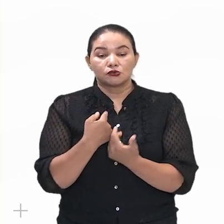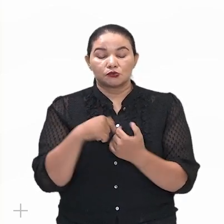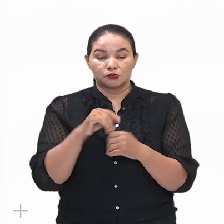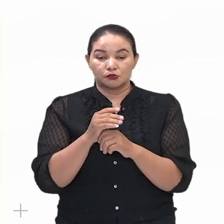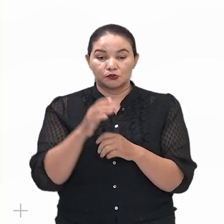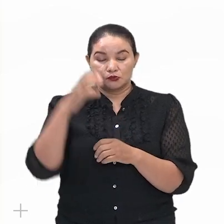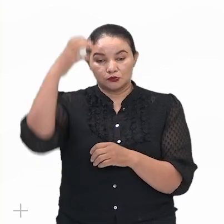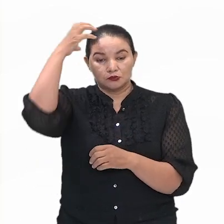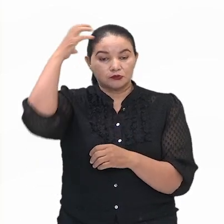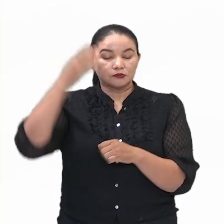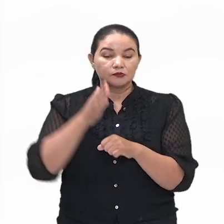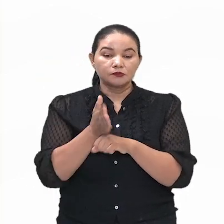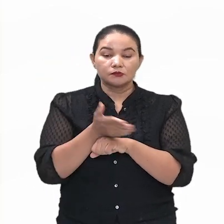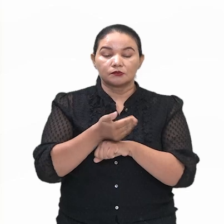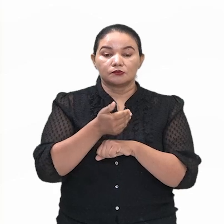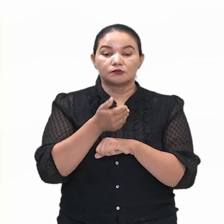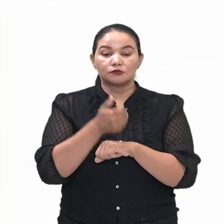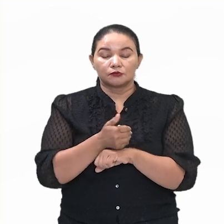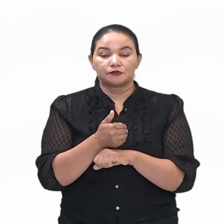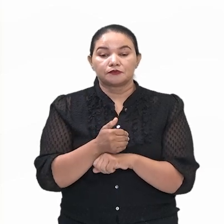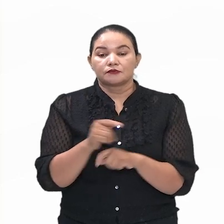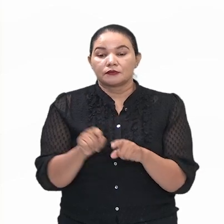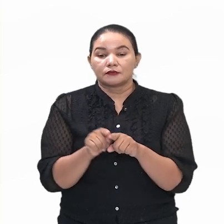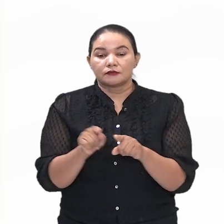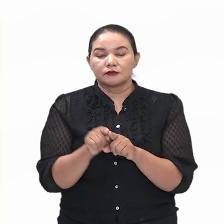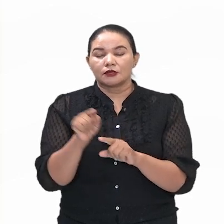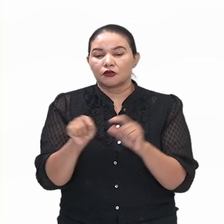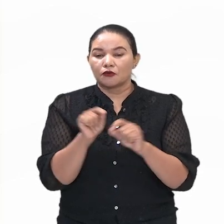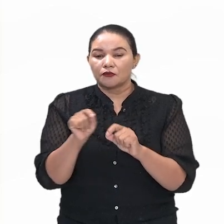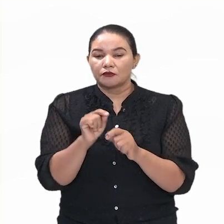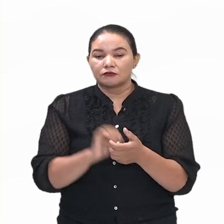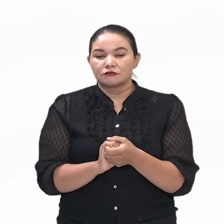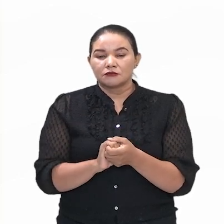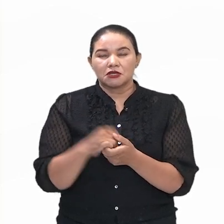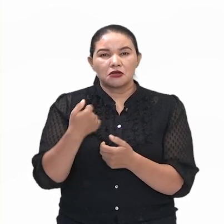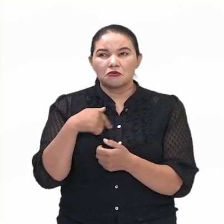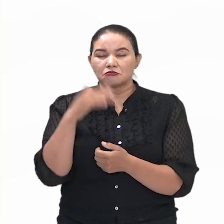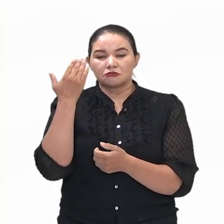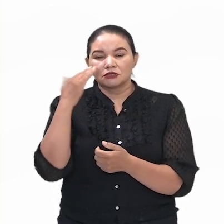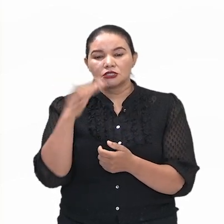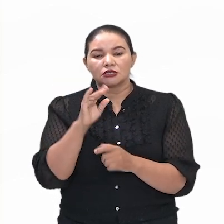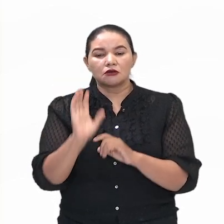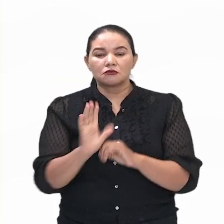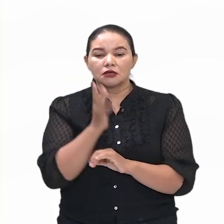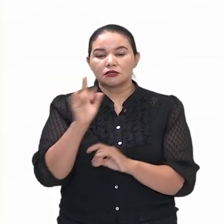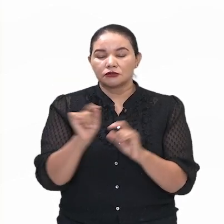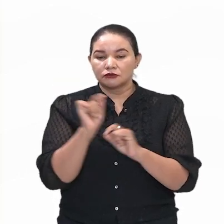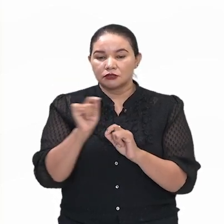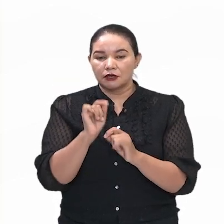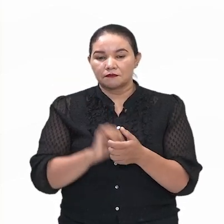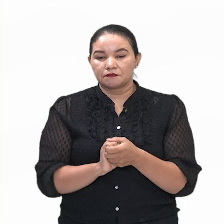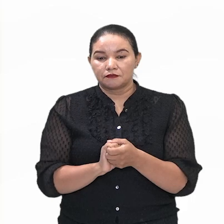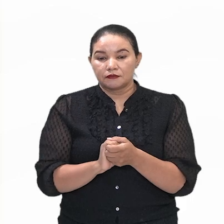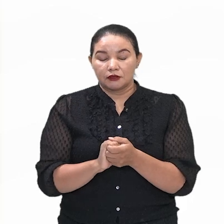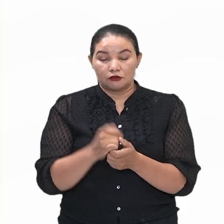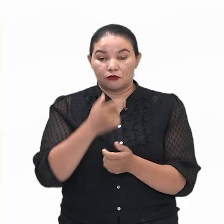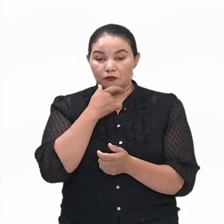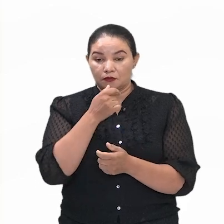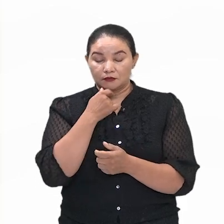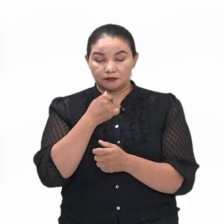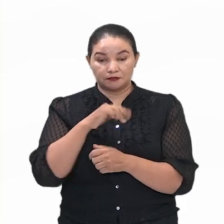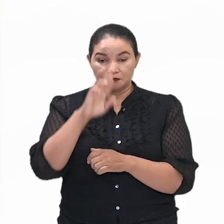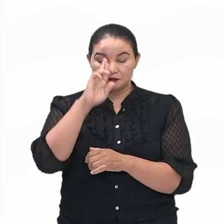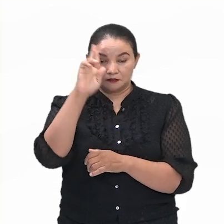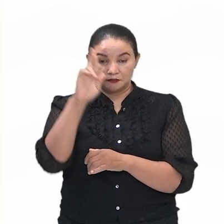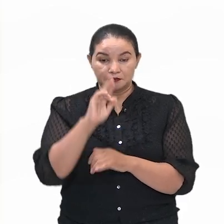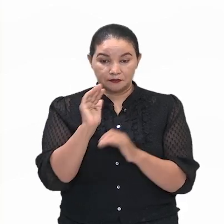senhores de engenho. Professora, não entendi essa parte. O que acontece aqui? Os senhores de engenho que estavam